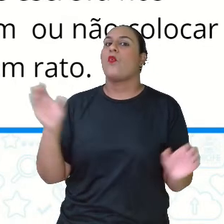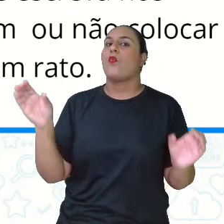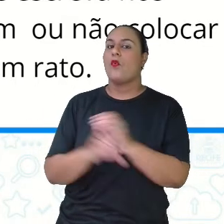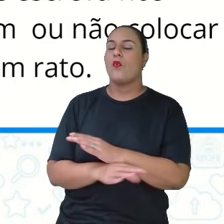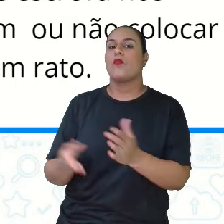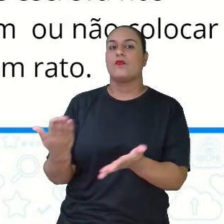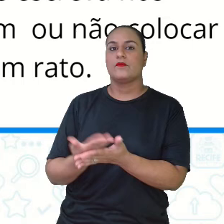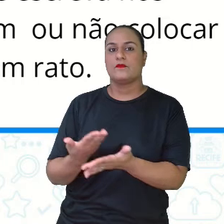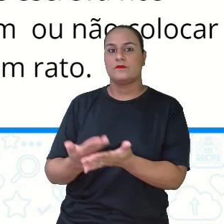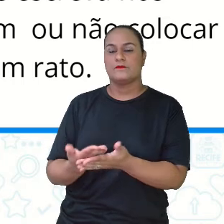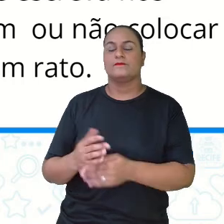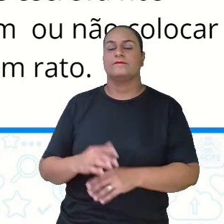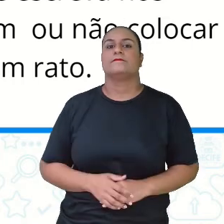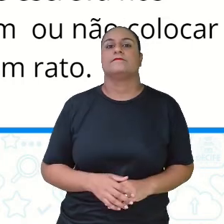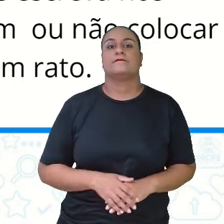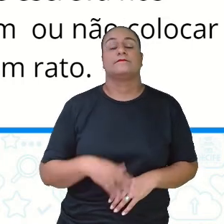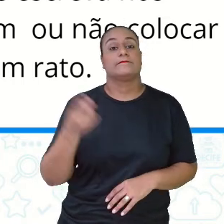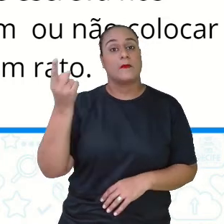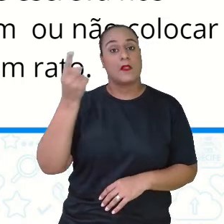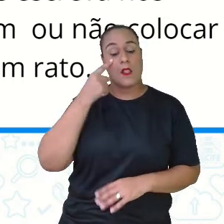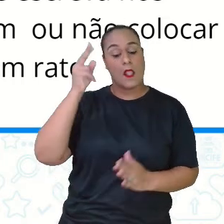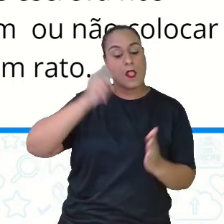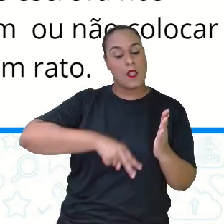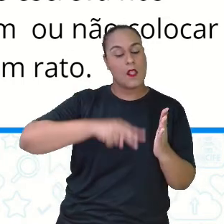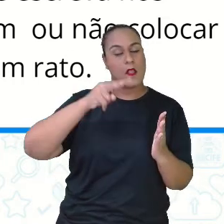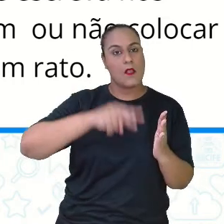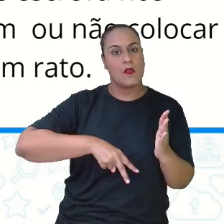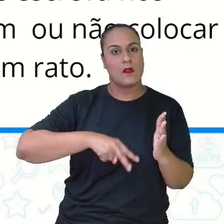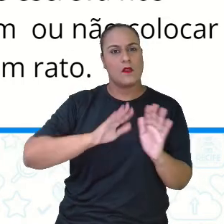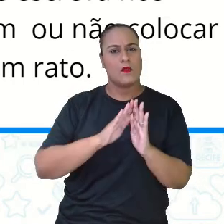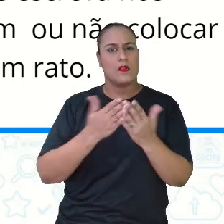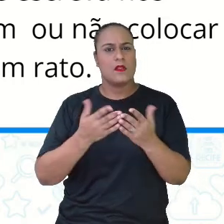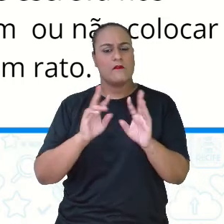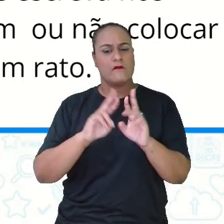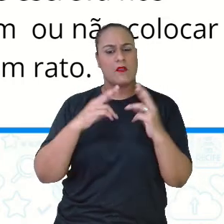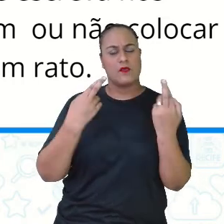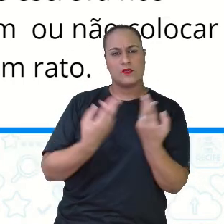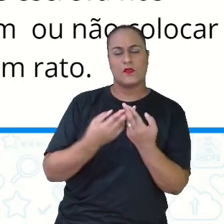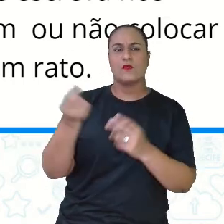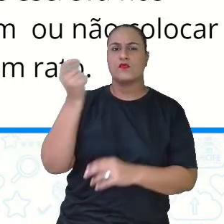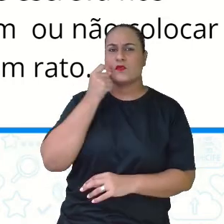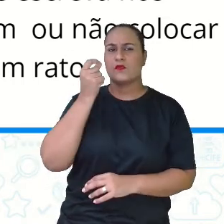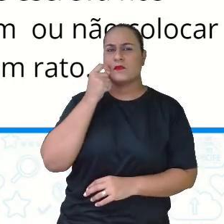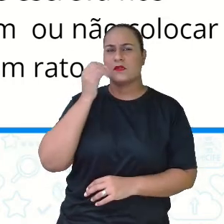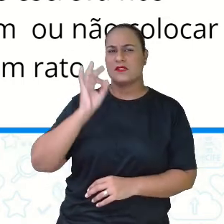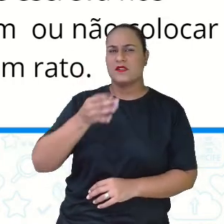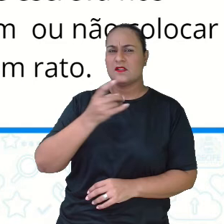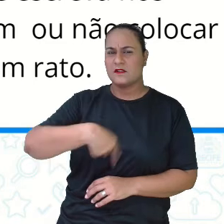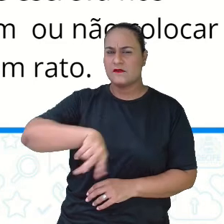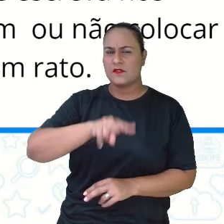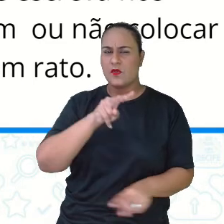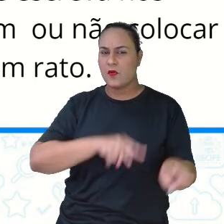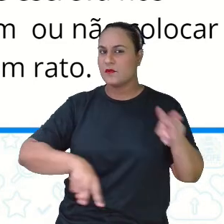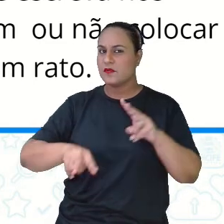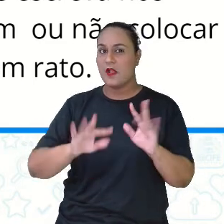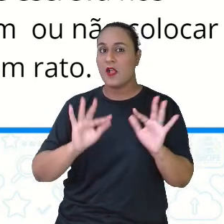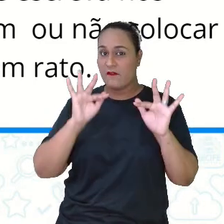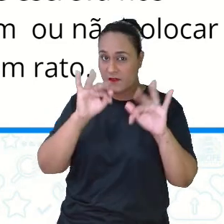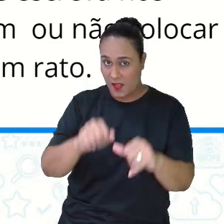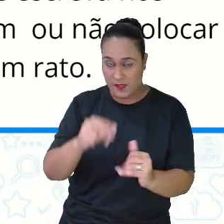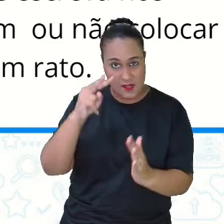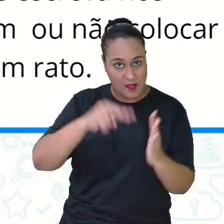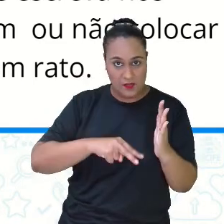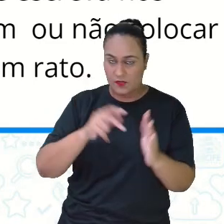aula. Olha, eu li o livro A Assembleia dos Ratos, mas eu tenho certeza que vocês observaram que eu não terminei a